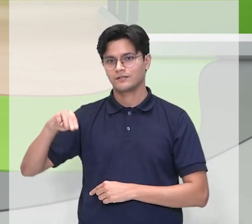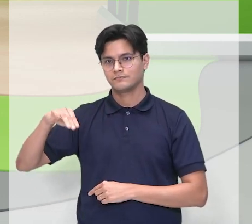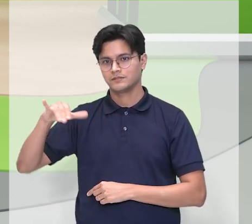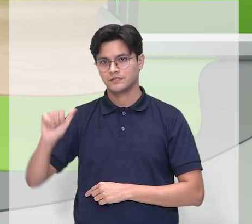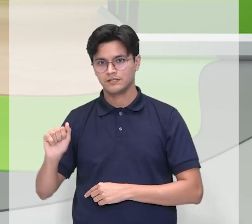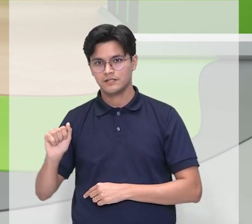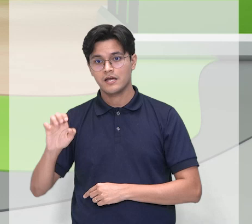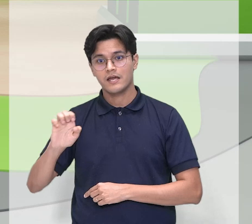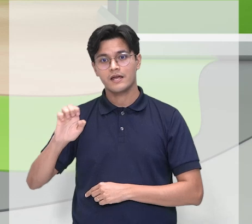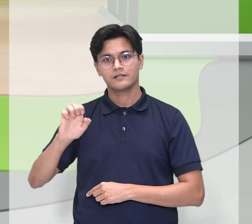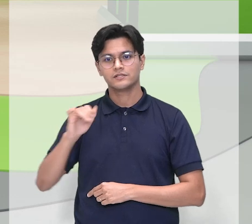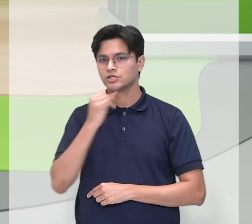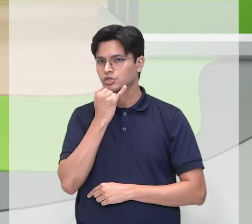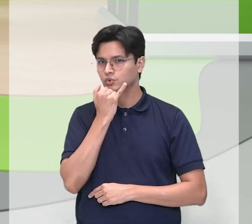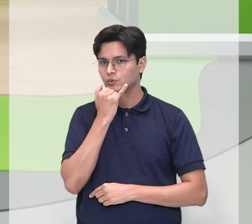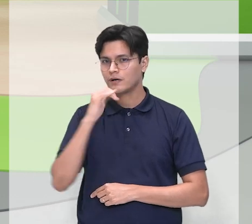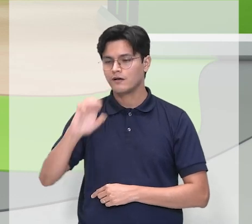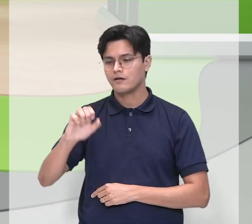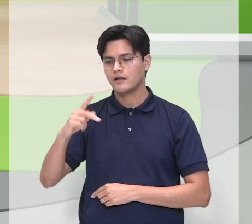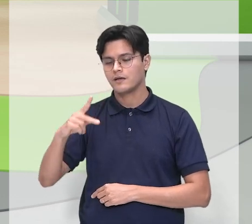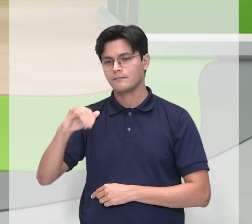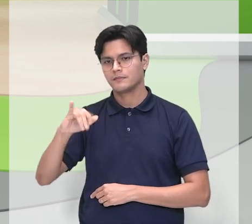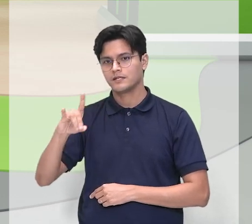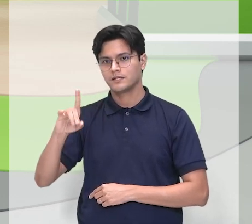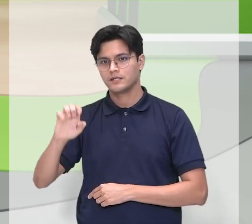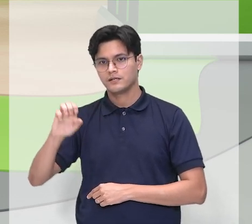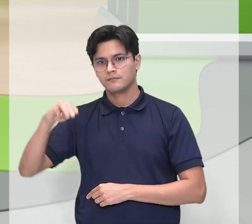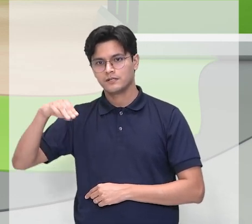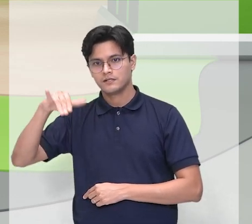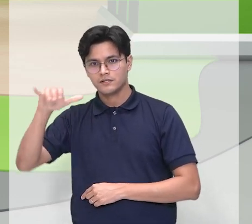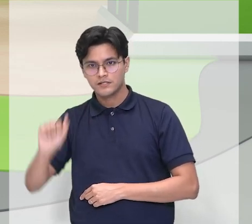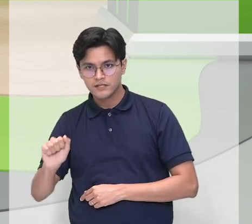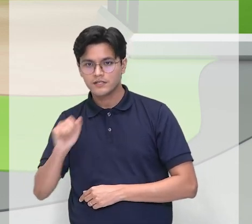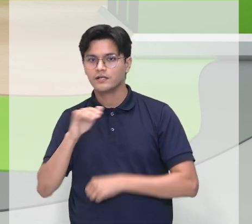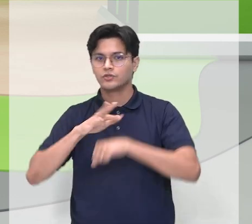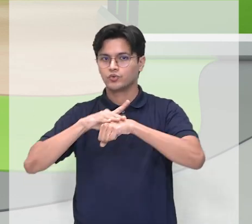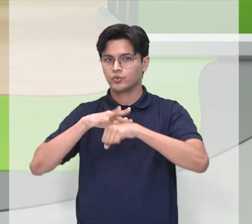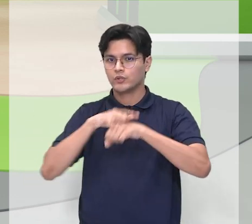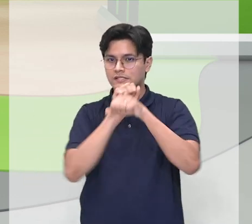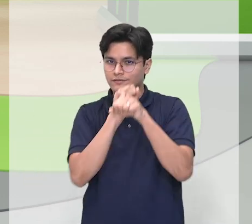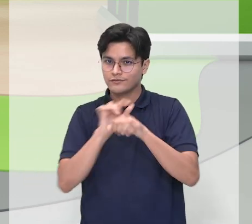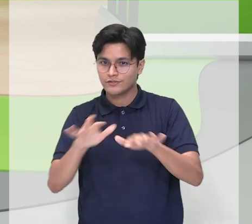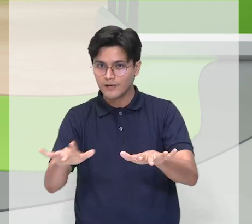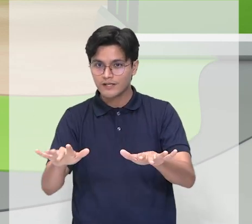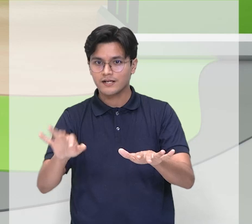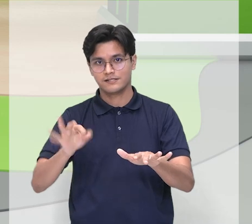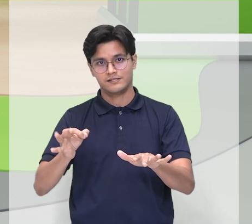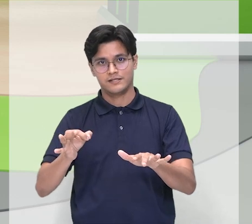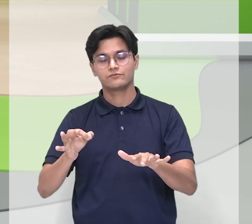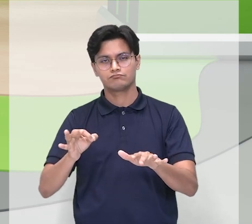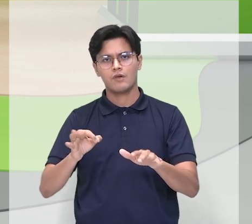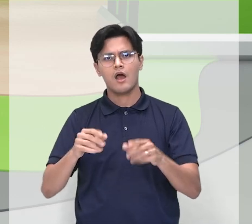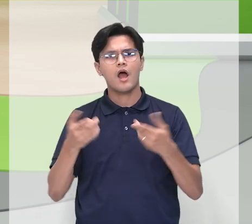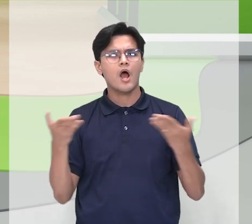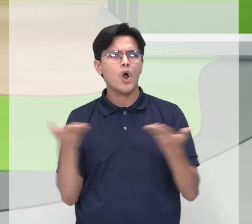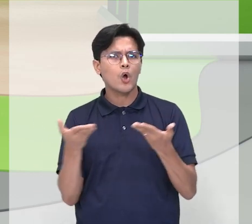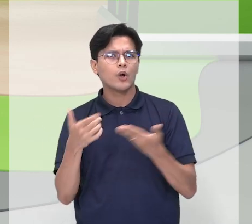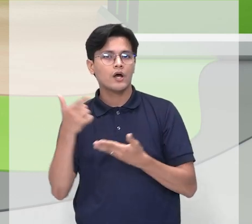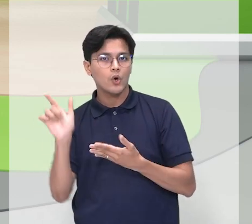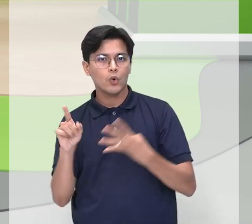epidemia, certo? E a pandemia é o que a gente tem ali como referência, né, o que